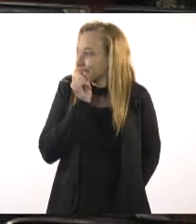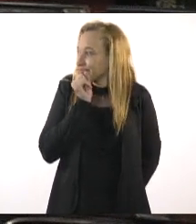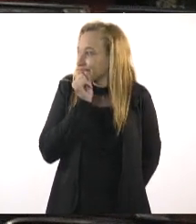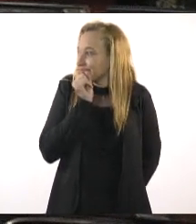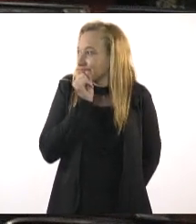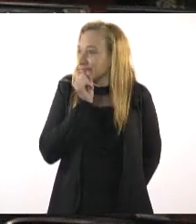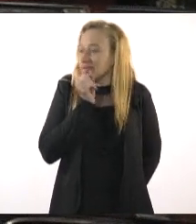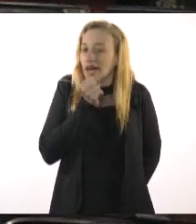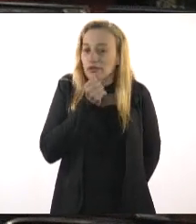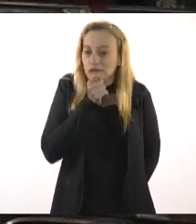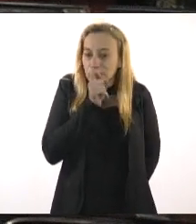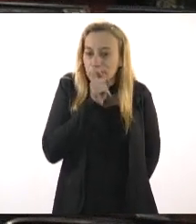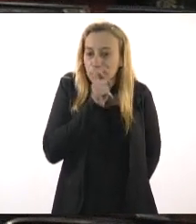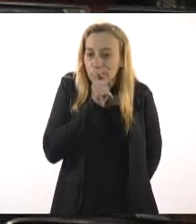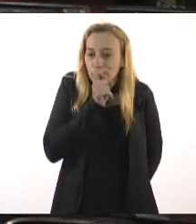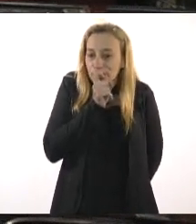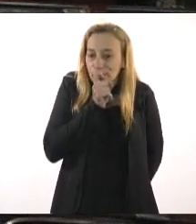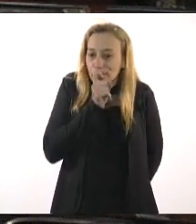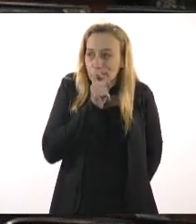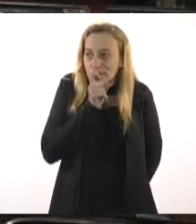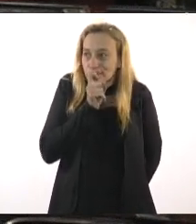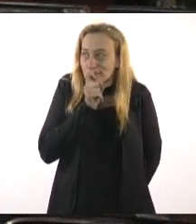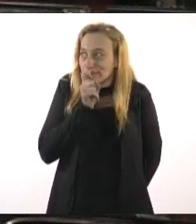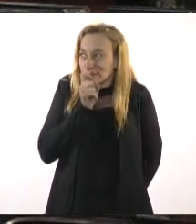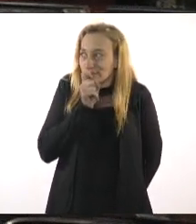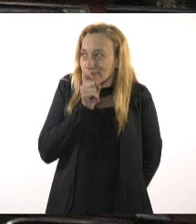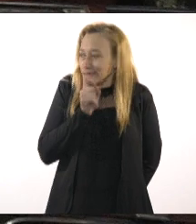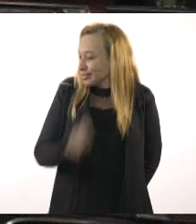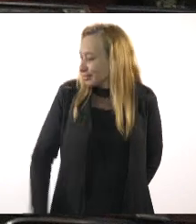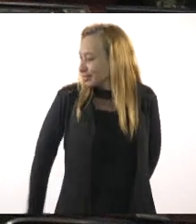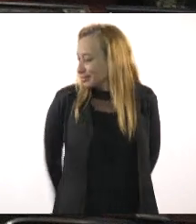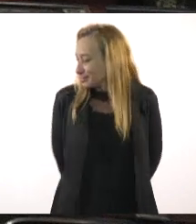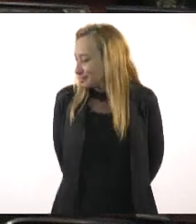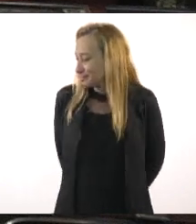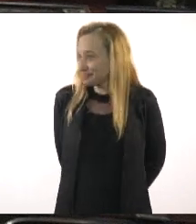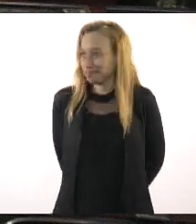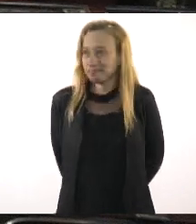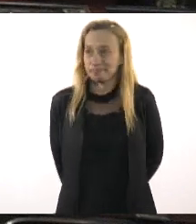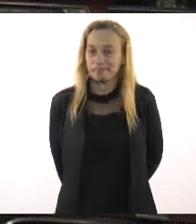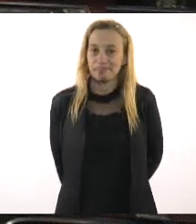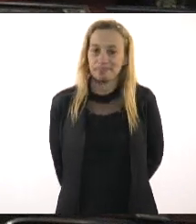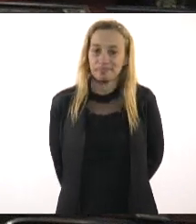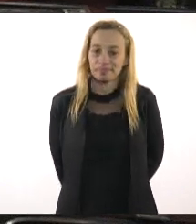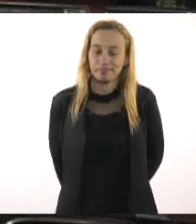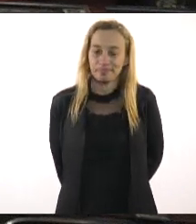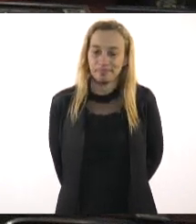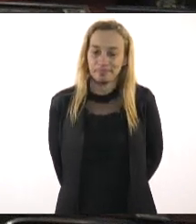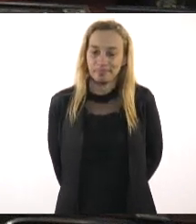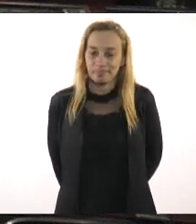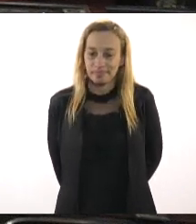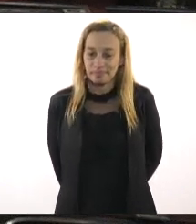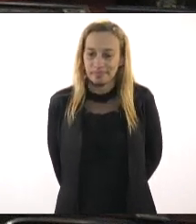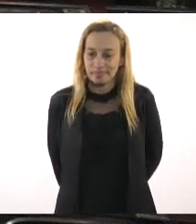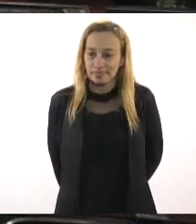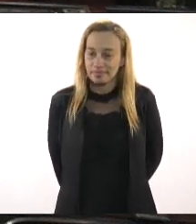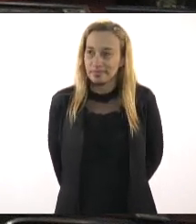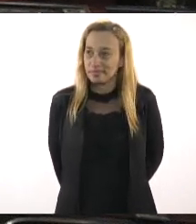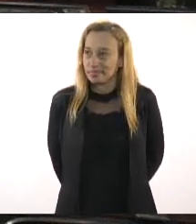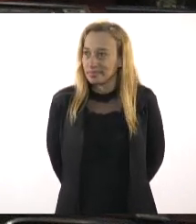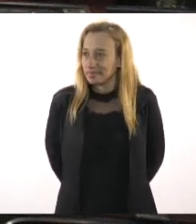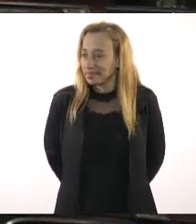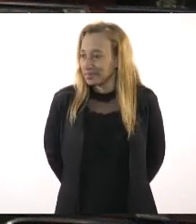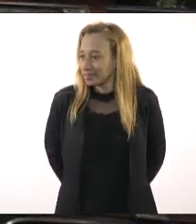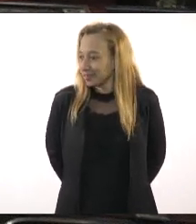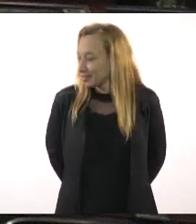Então, quando tocar, presta só atenção, só inicia quando a TV alerta de entrar. Tá bom.